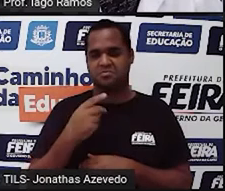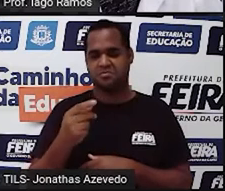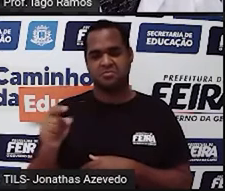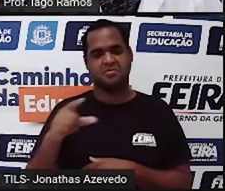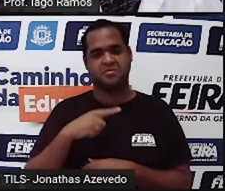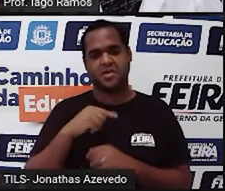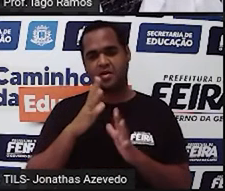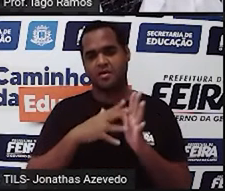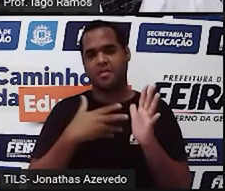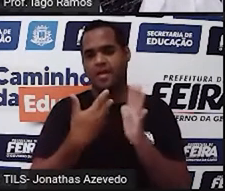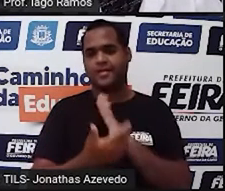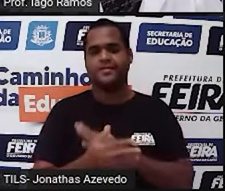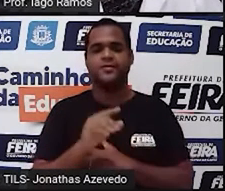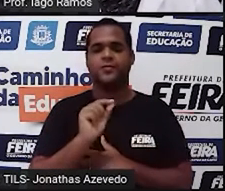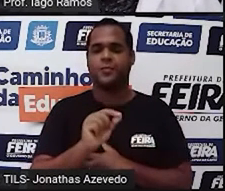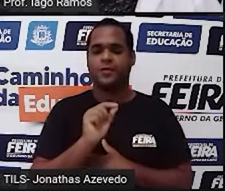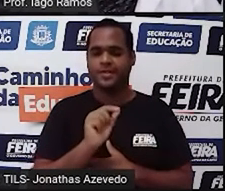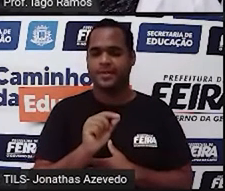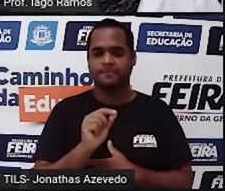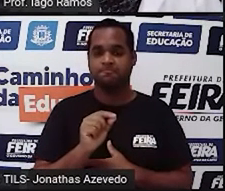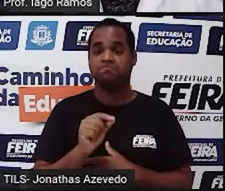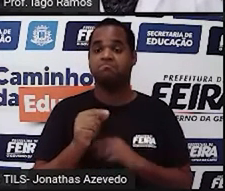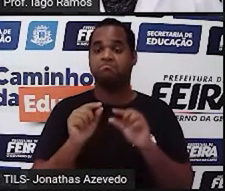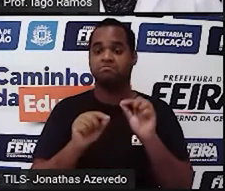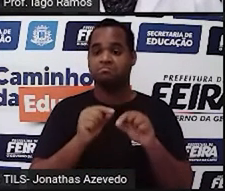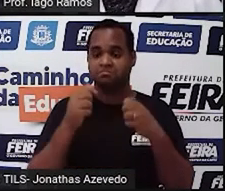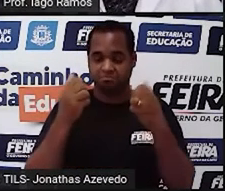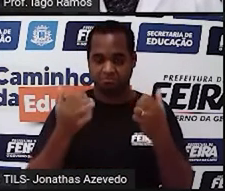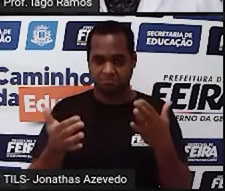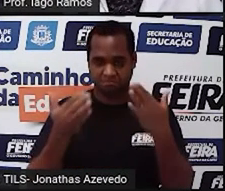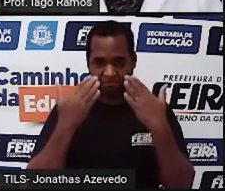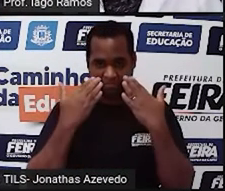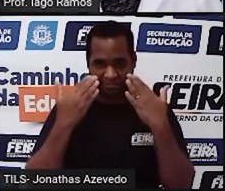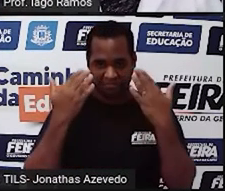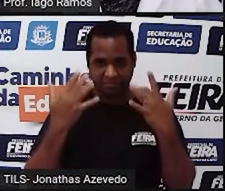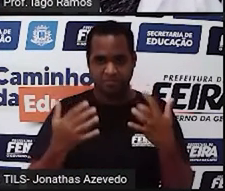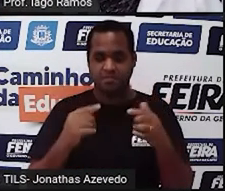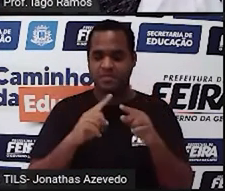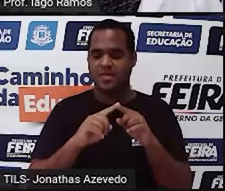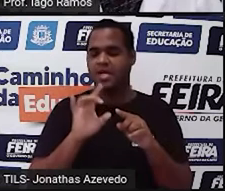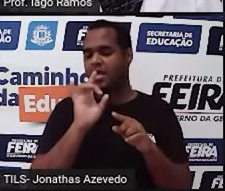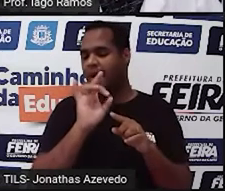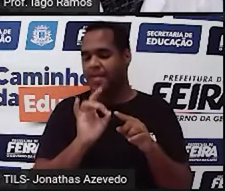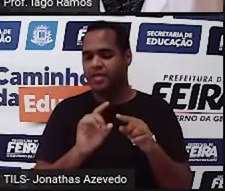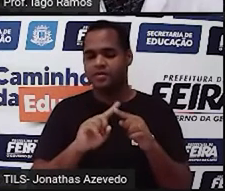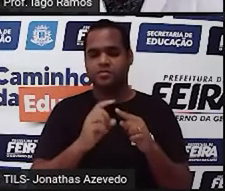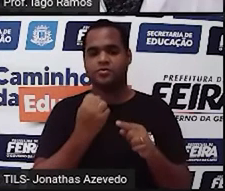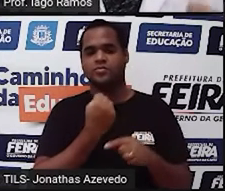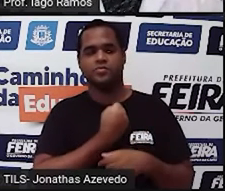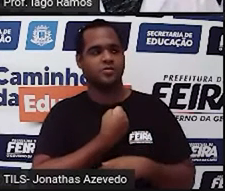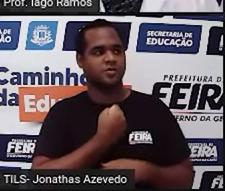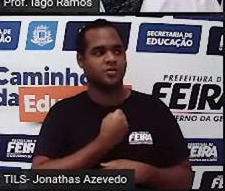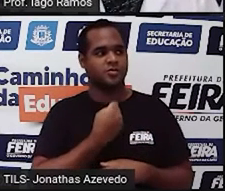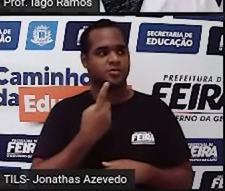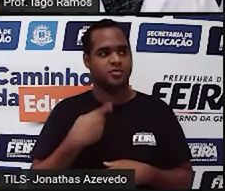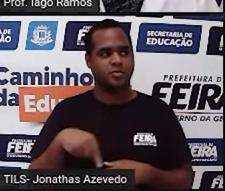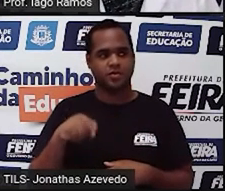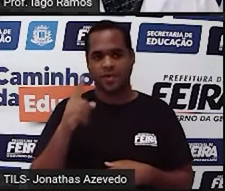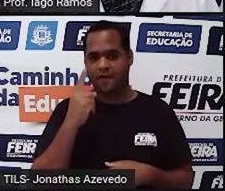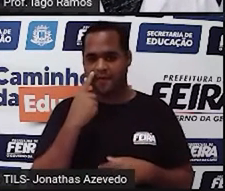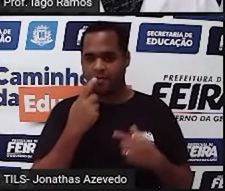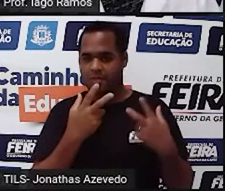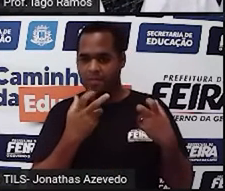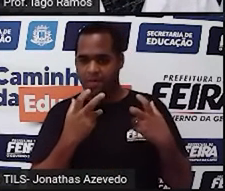é que esses números aí que estão aparecendo É um tipo Zinho de número que Inclusive a gente já viu em